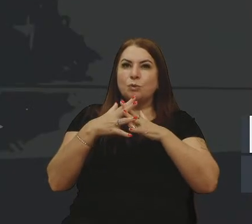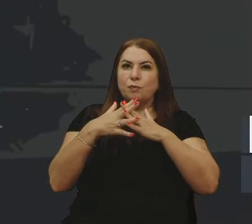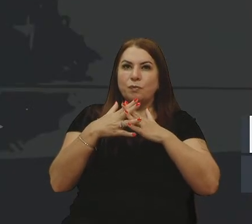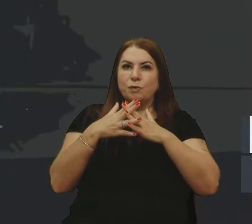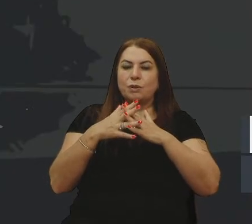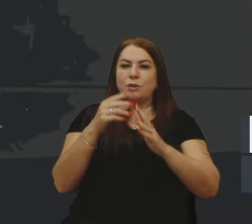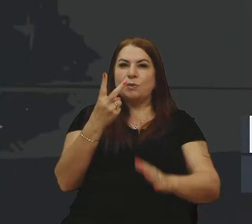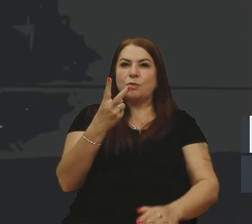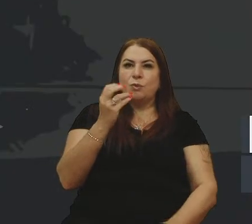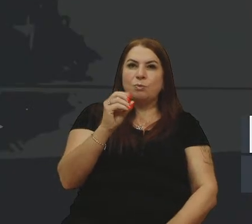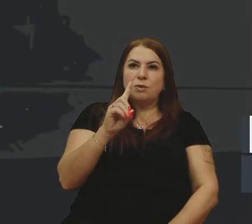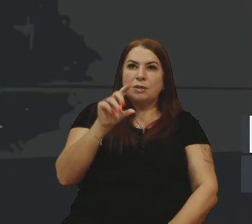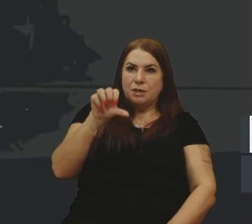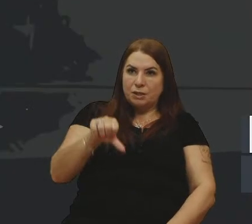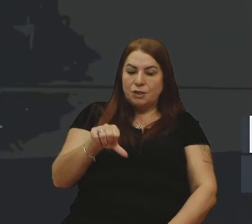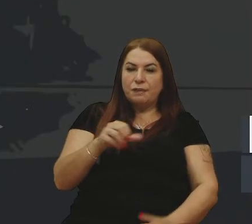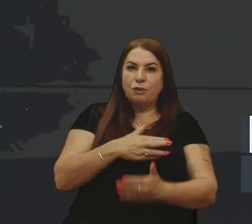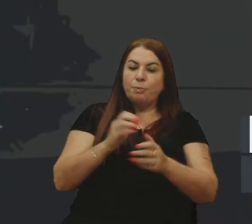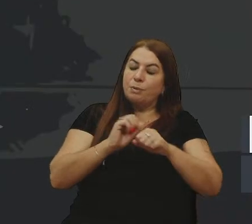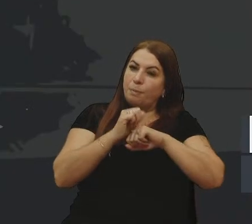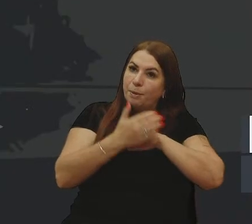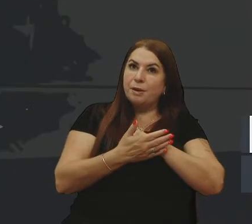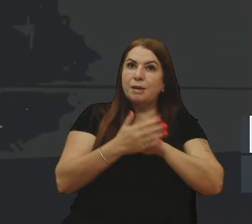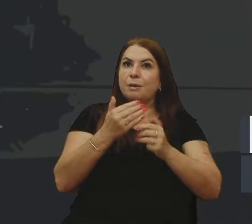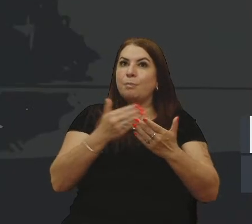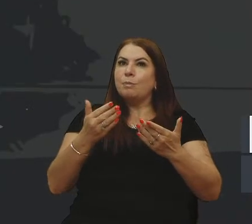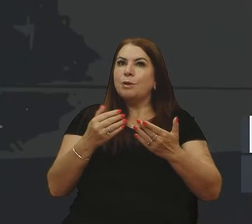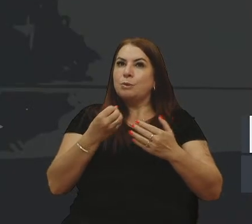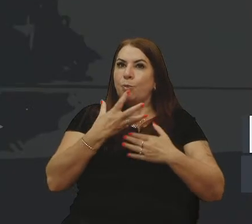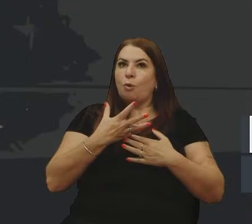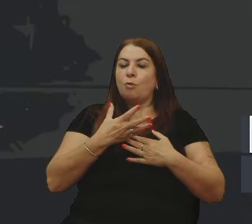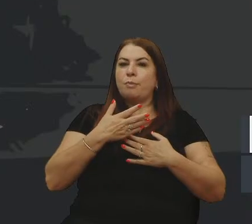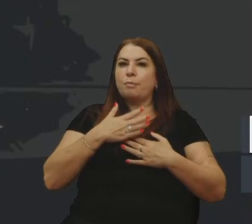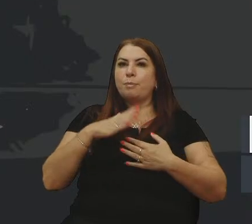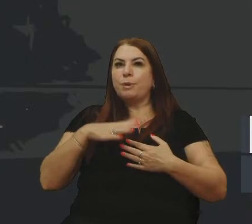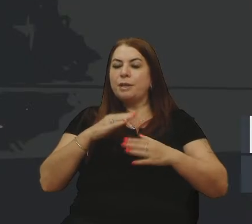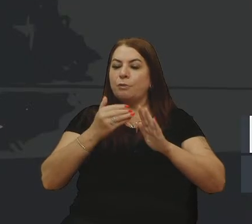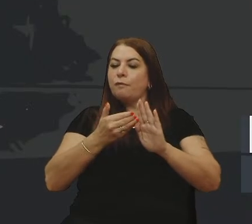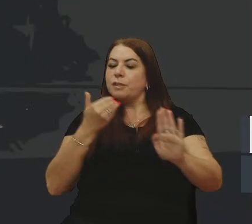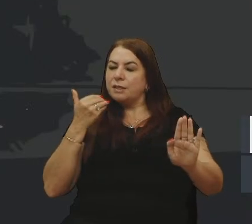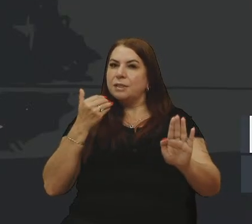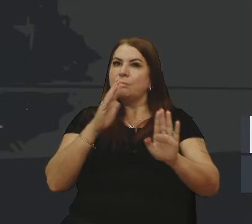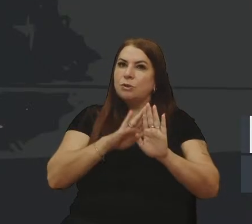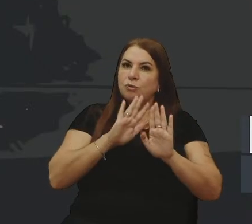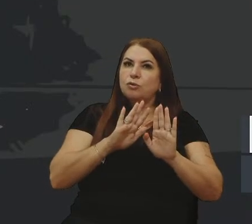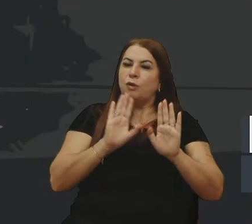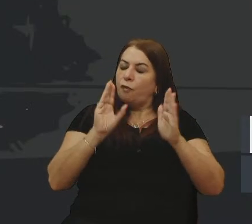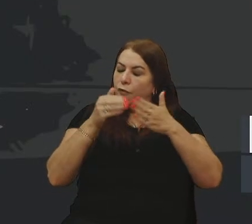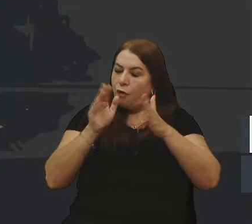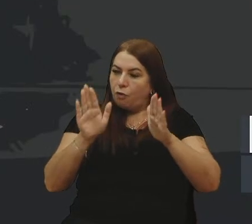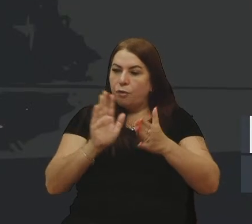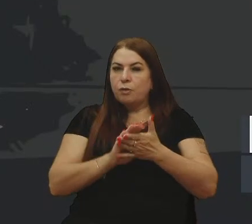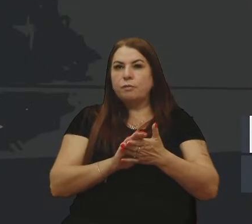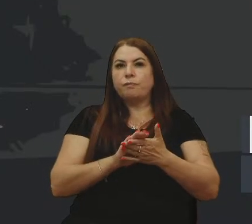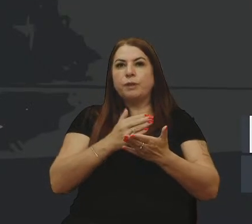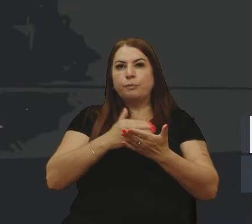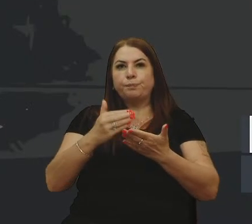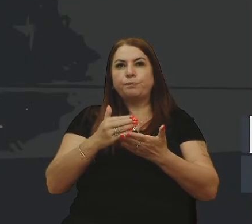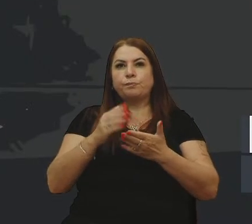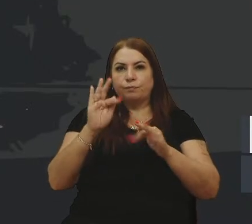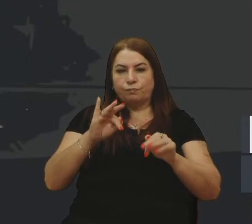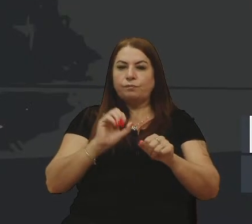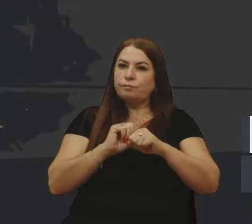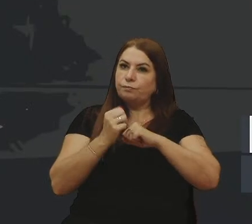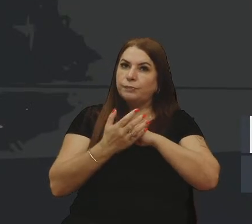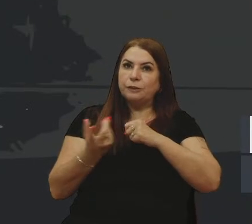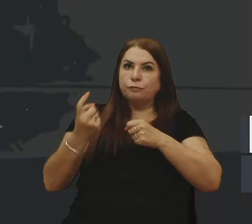de 2019. Vem a pandemia, e para nós foi bom, porque acabou causando um afastamento, a gente tirou o foco disso. E passado a pandemia,